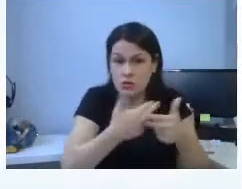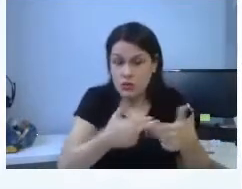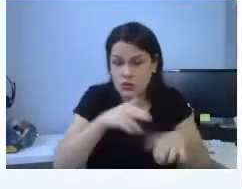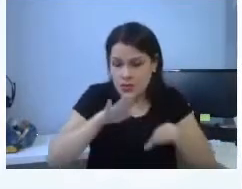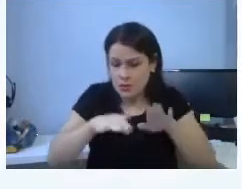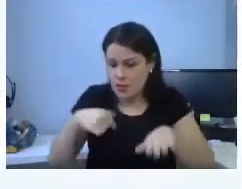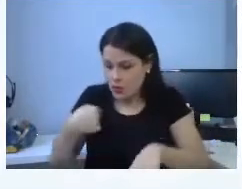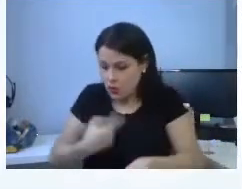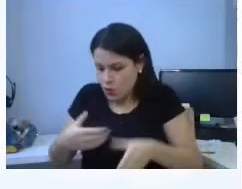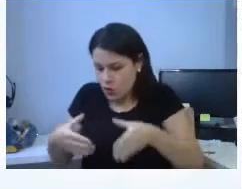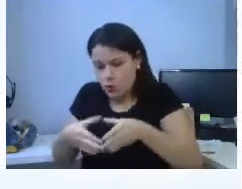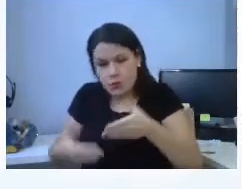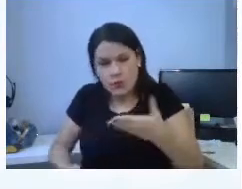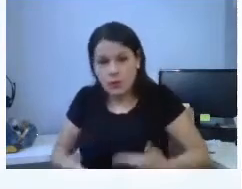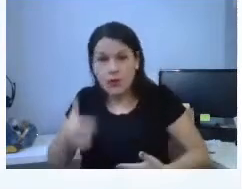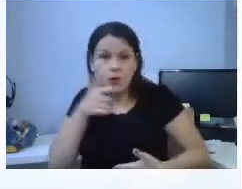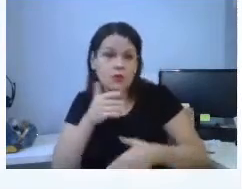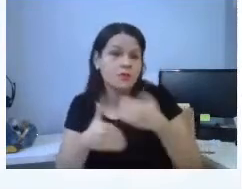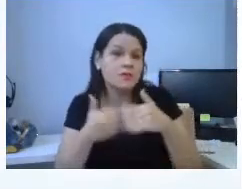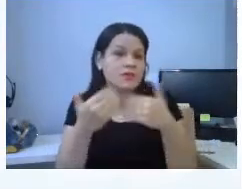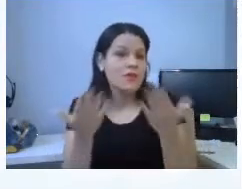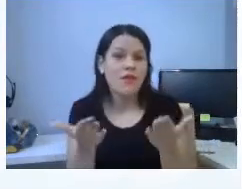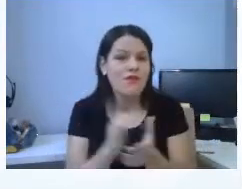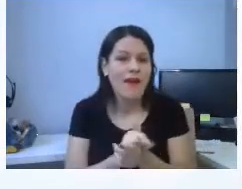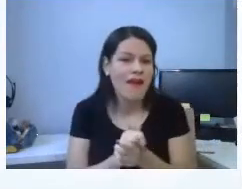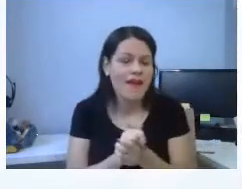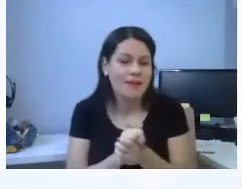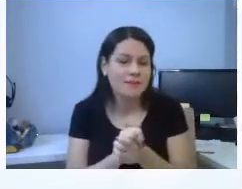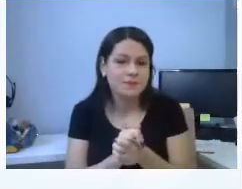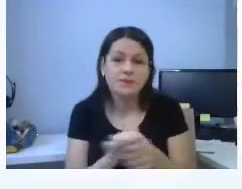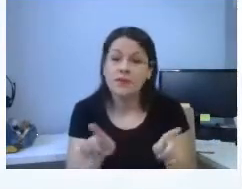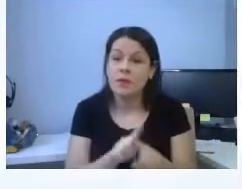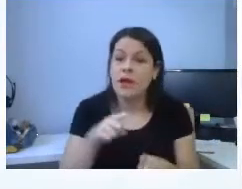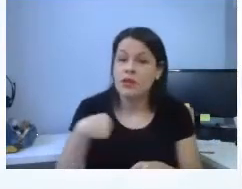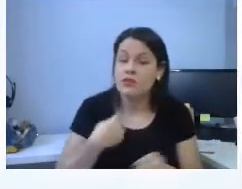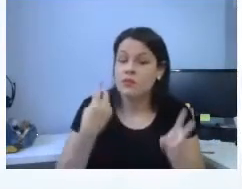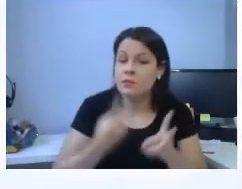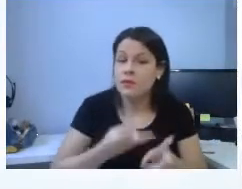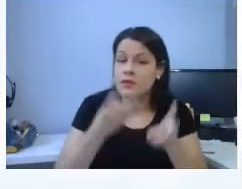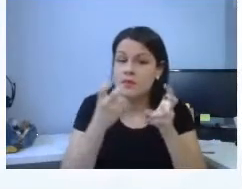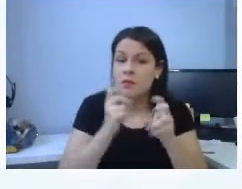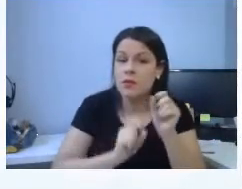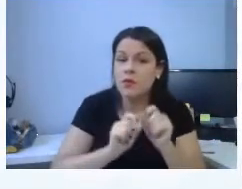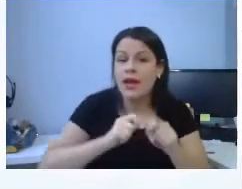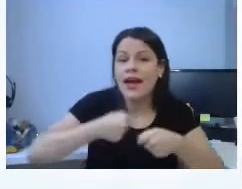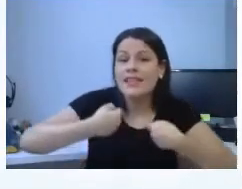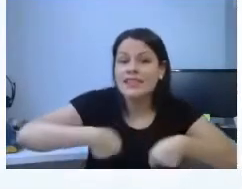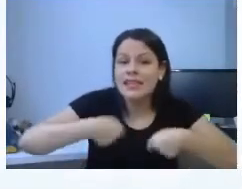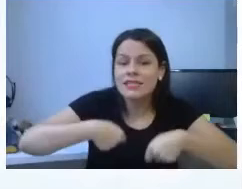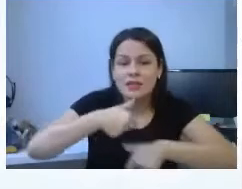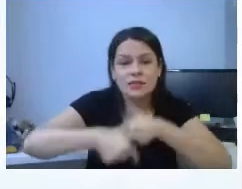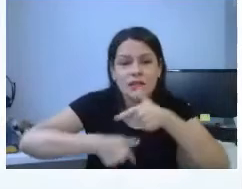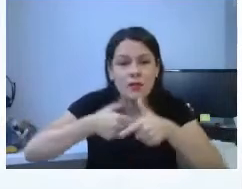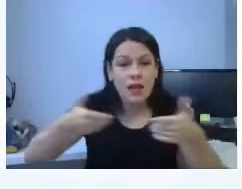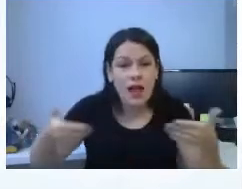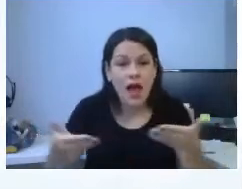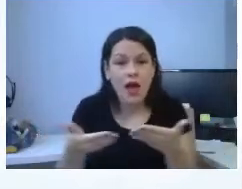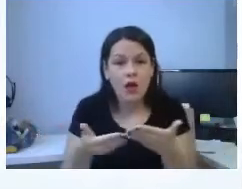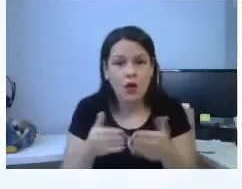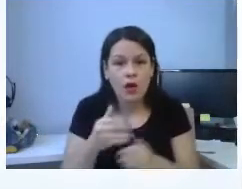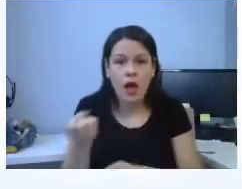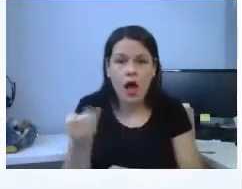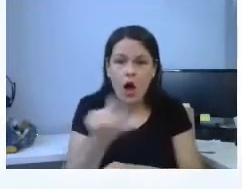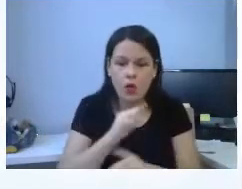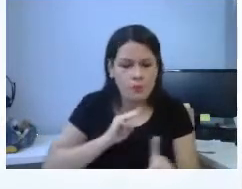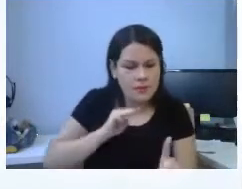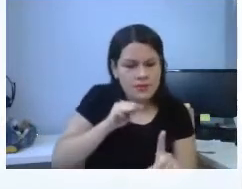proporção que o trabalhador pode desenvolver, acima da necessidade desses trabalhos, são estabelecidas cotas e